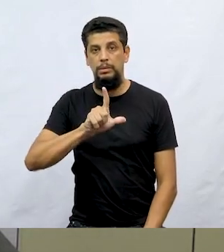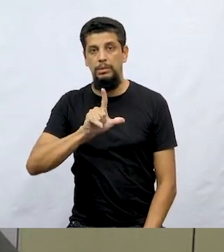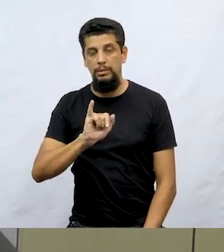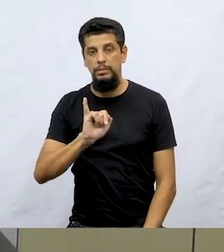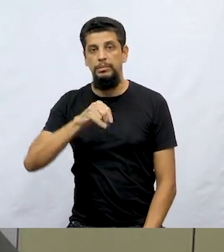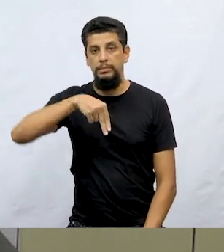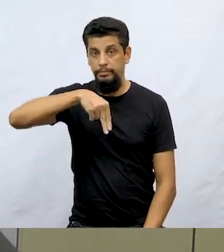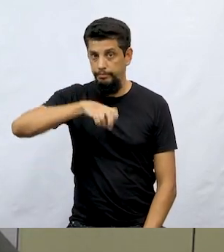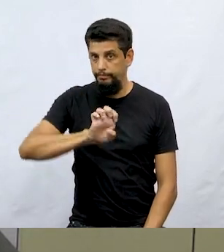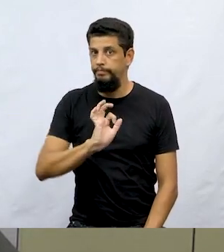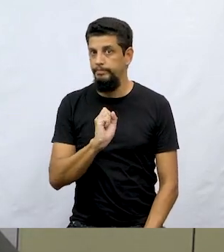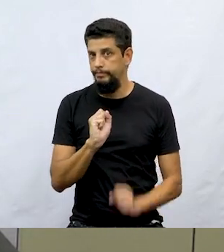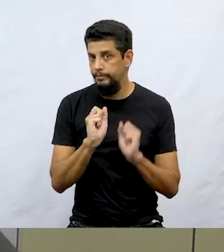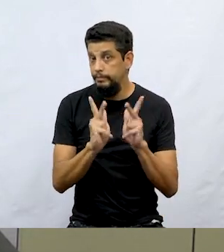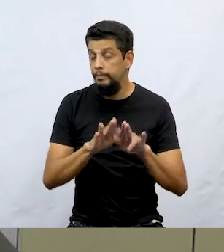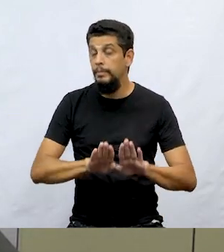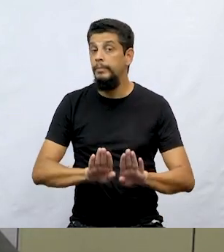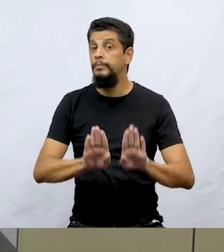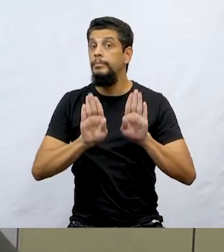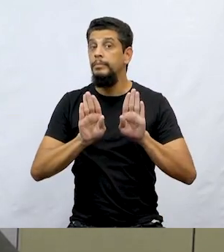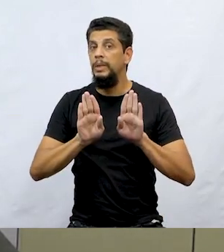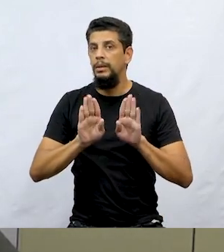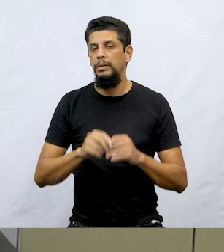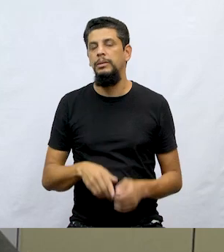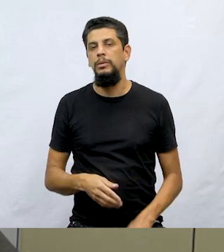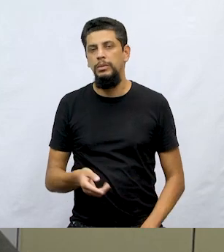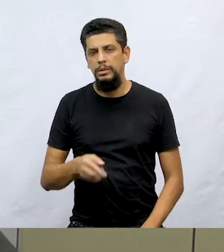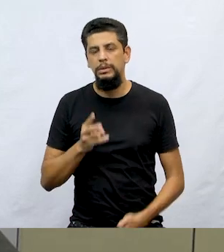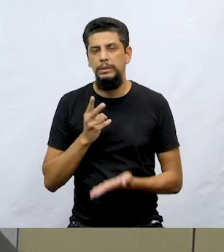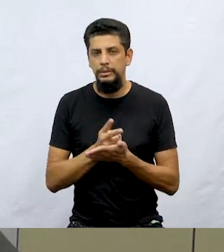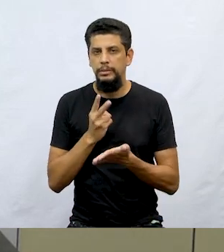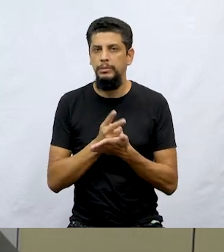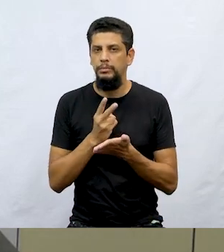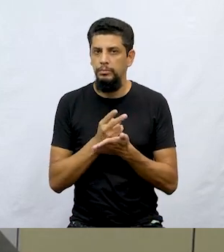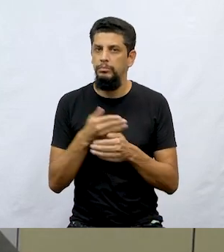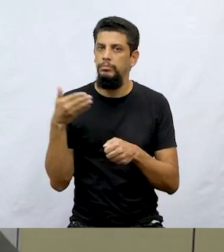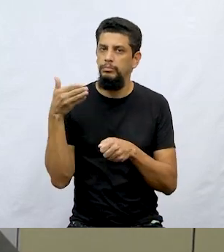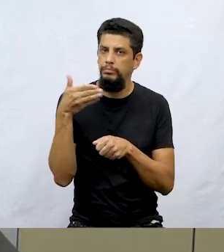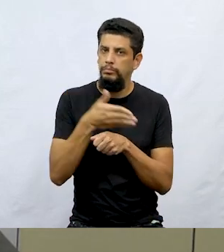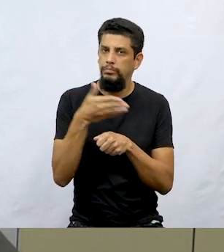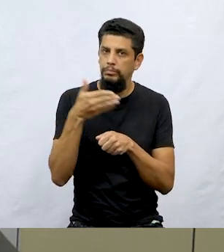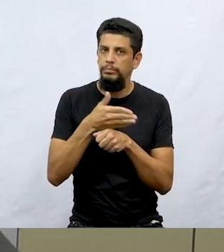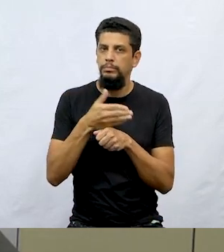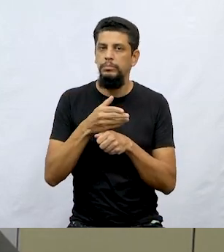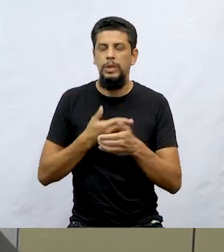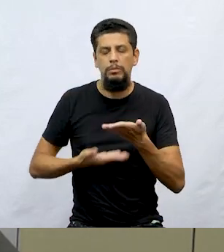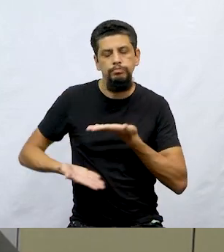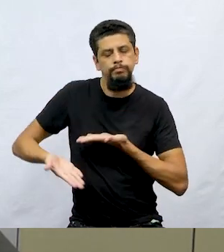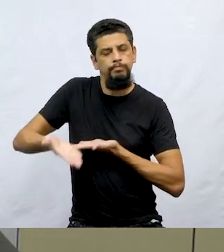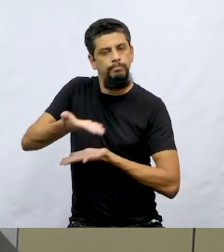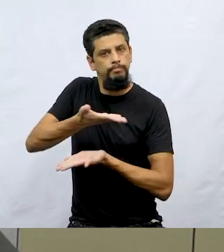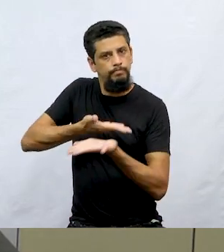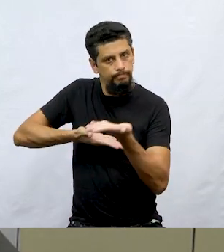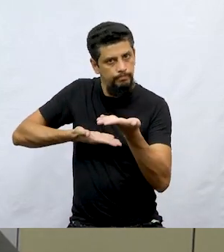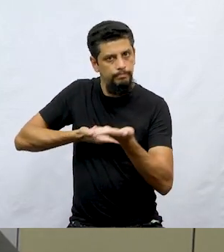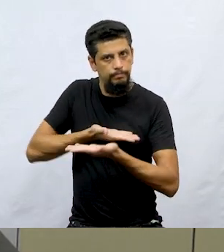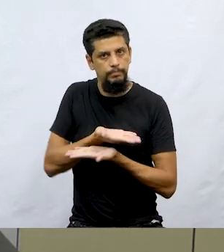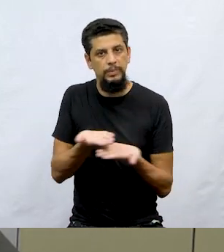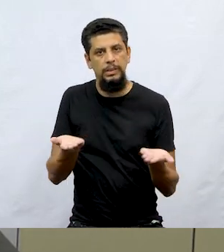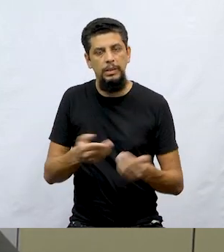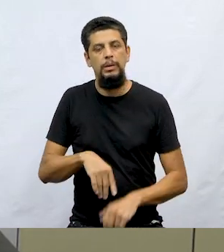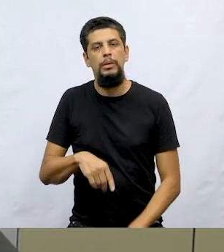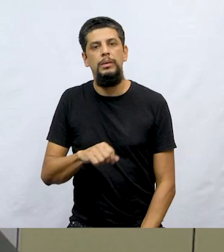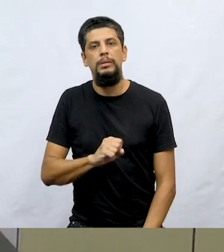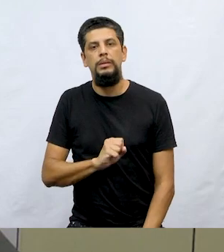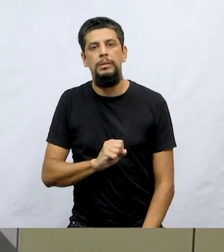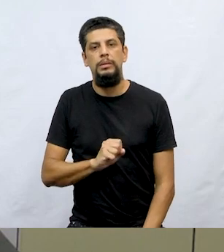é Jaqueline, tá? Mas, como nós estamos aqui estabelecendo uma